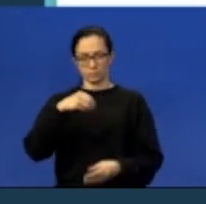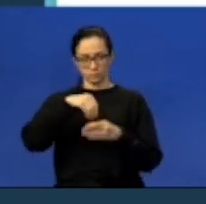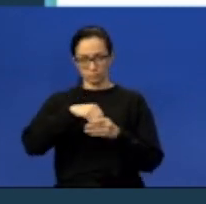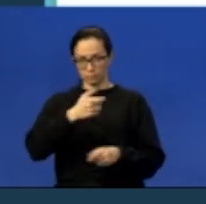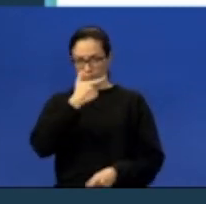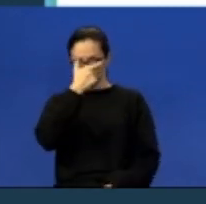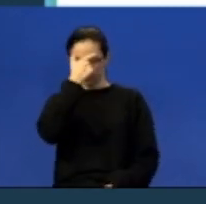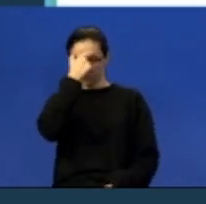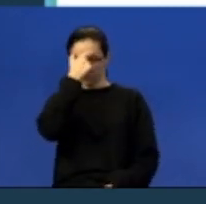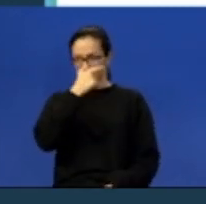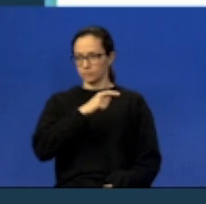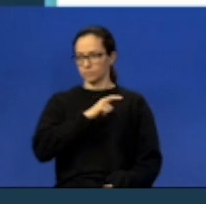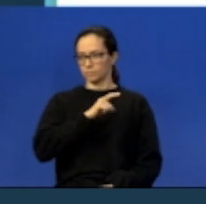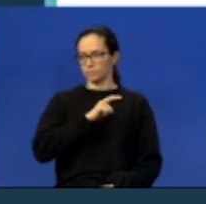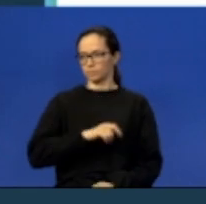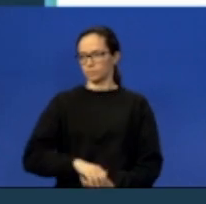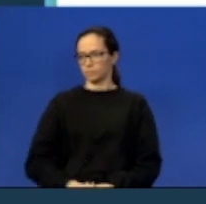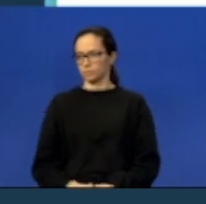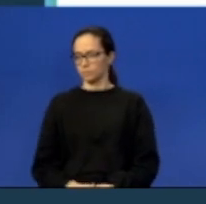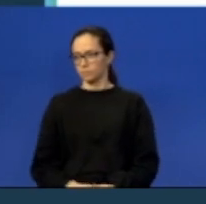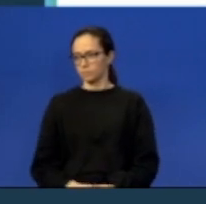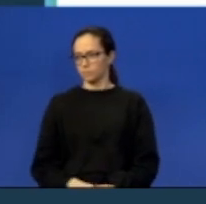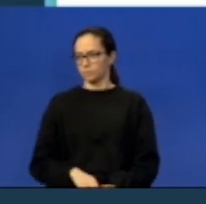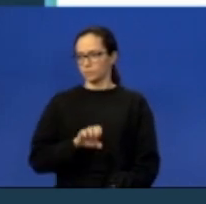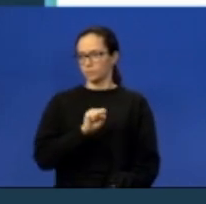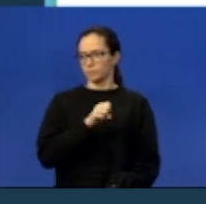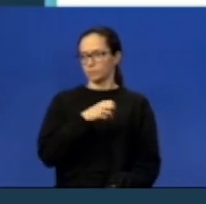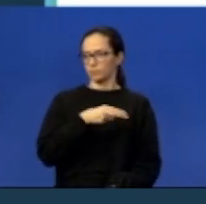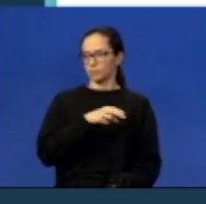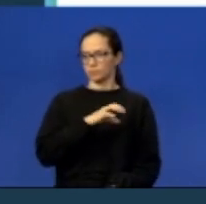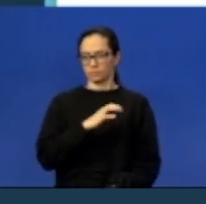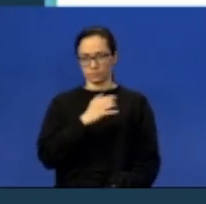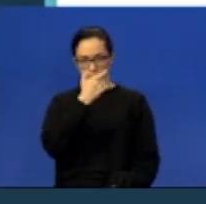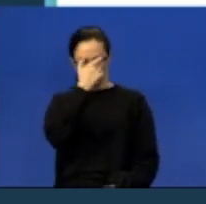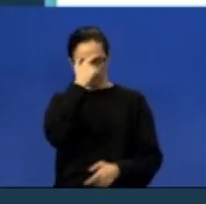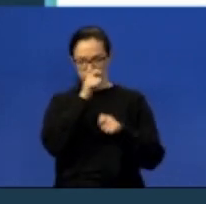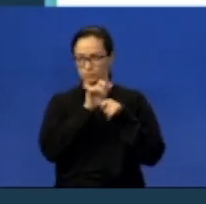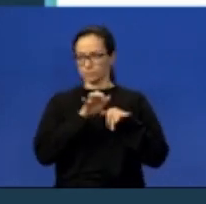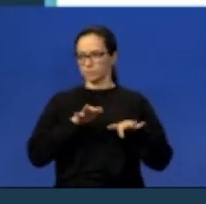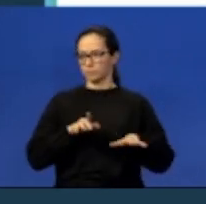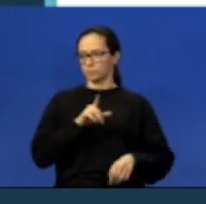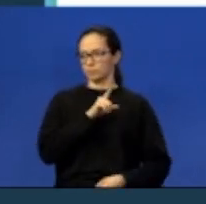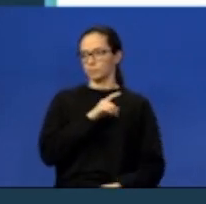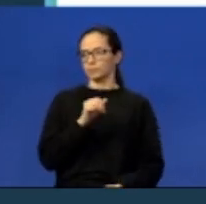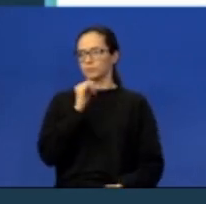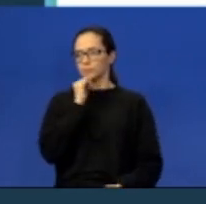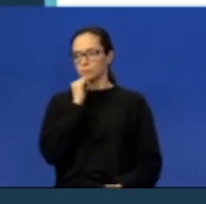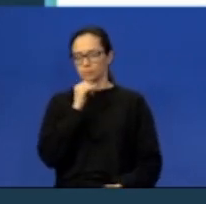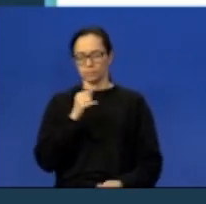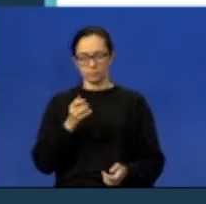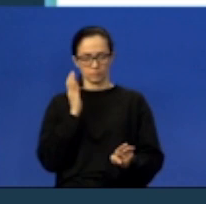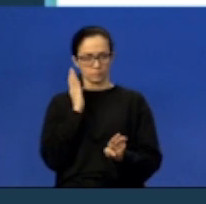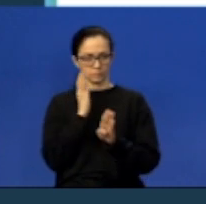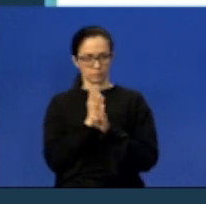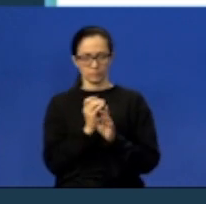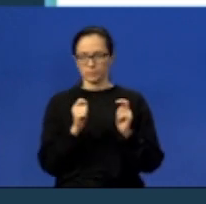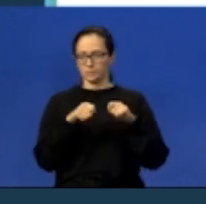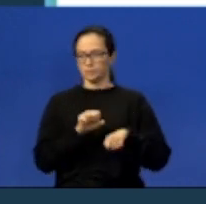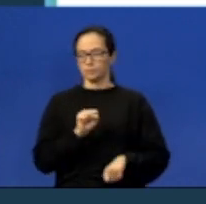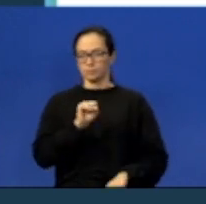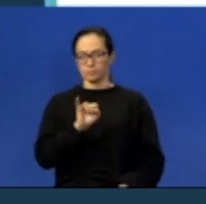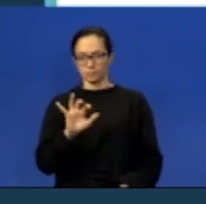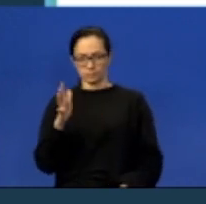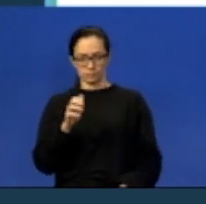As atelectasias, também, o crânio, o sistema nervoso central. Então, por exemplo, a tomografia ela pode ser utilizada